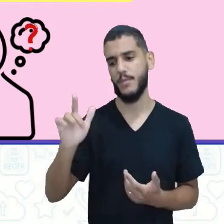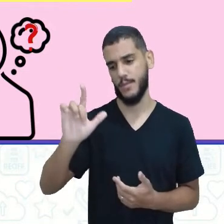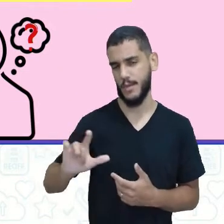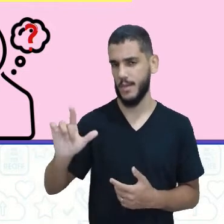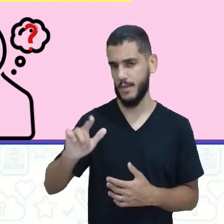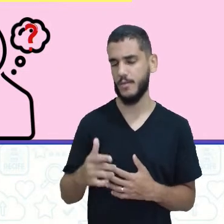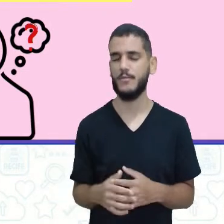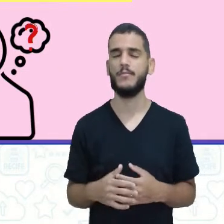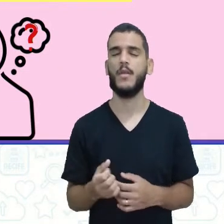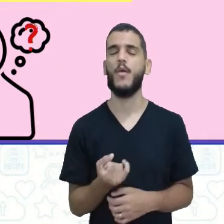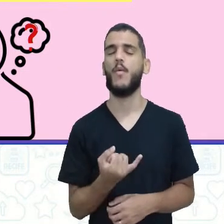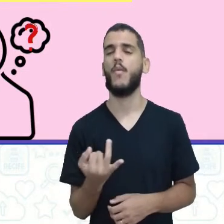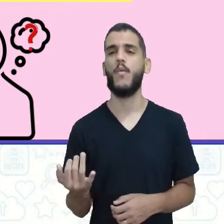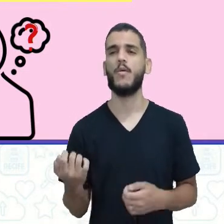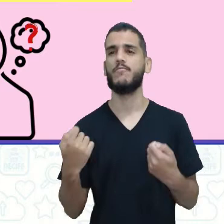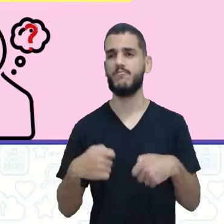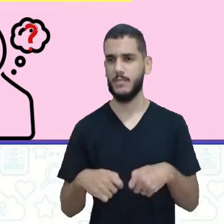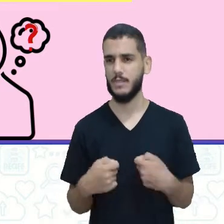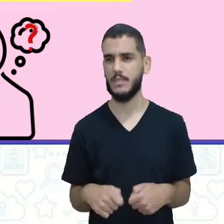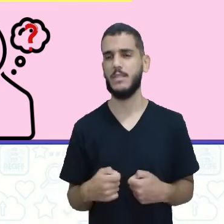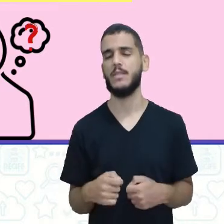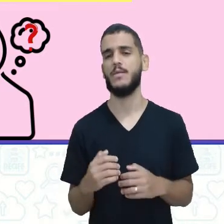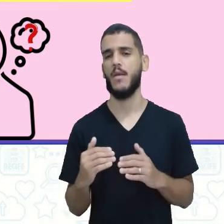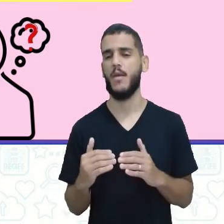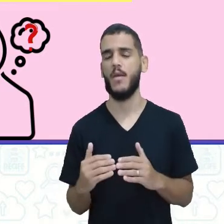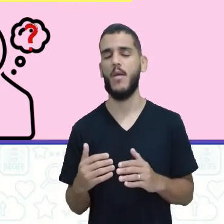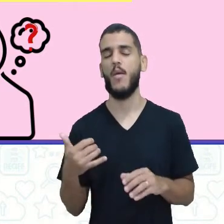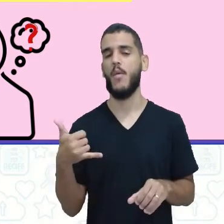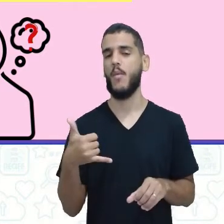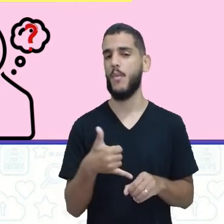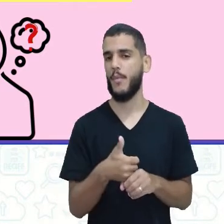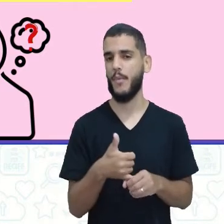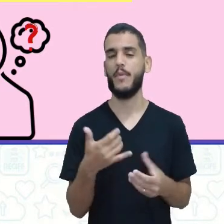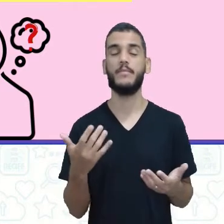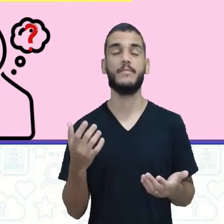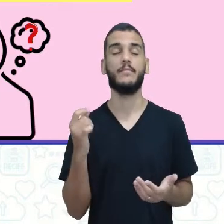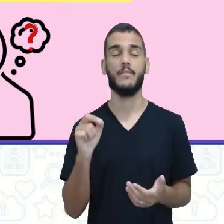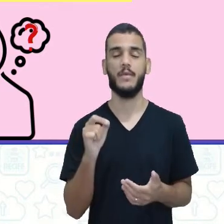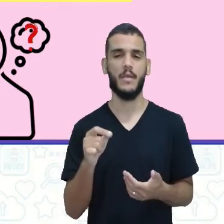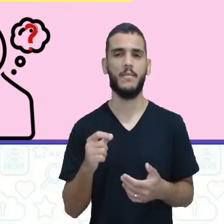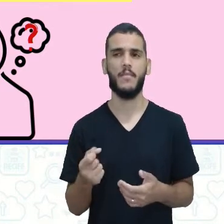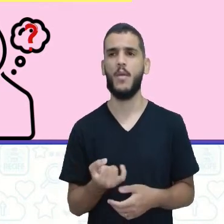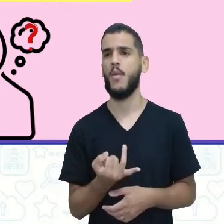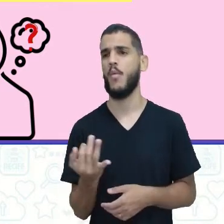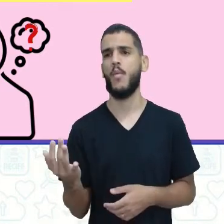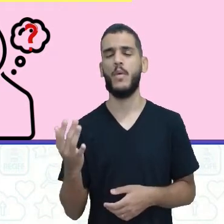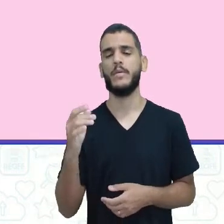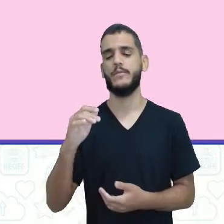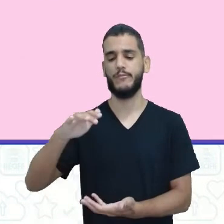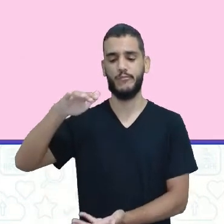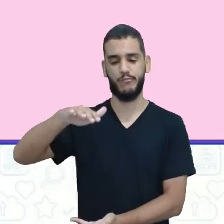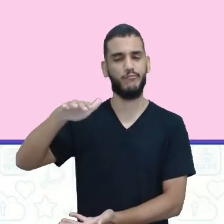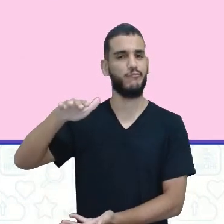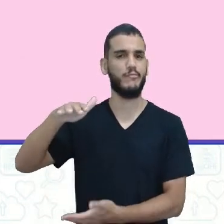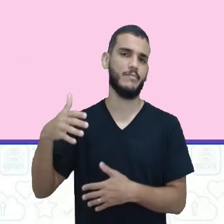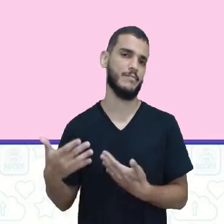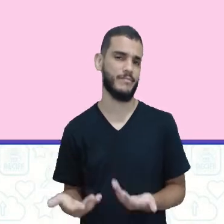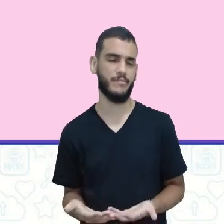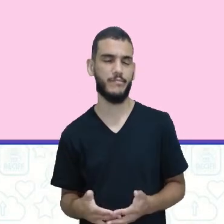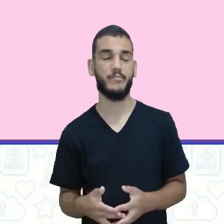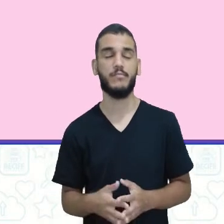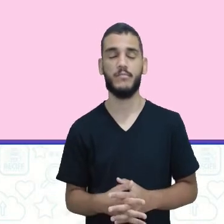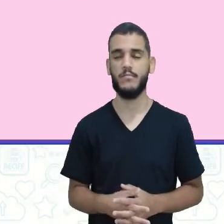litros. Quantos serão necessários para encher esse tanque? Quanto o quê, gente? Quantos galões, tá?